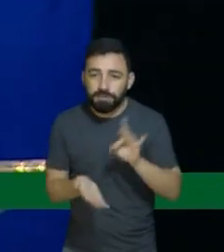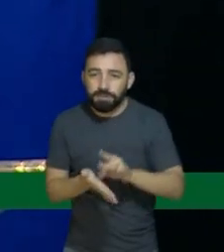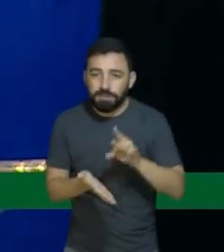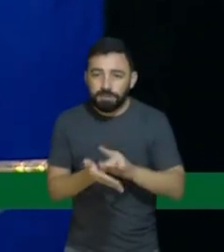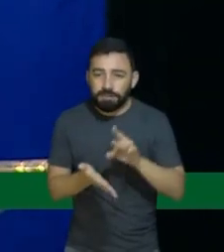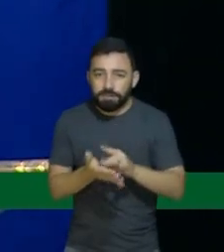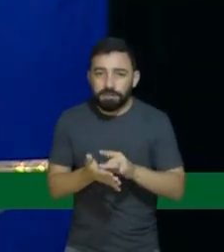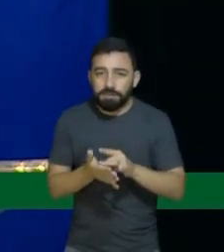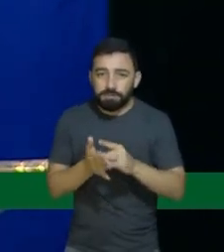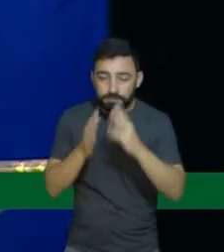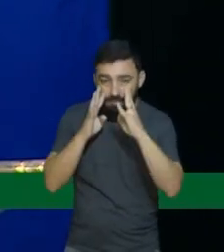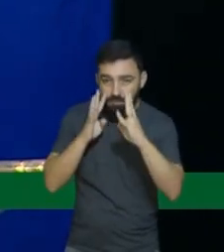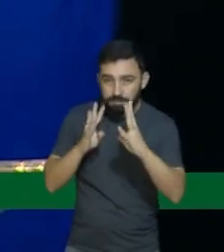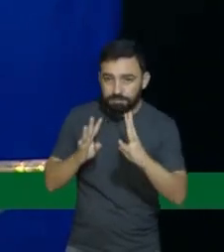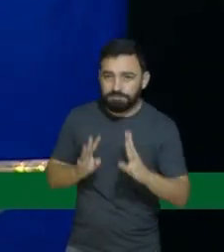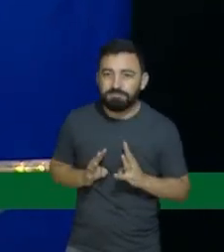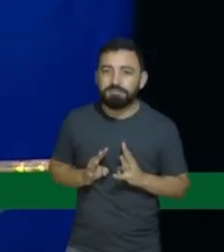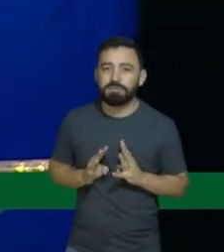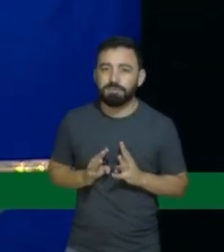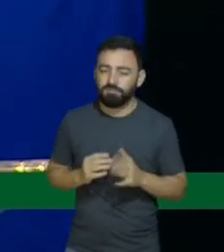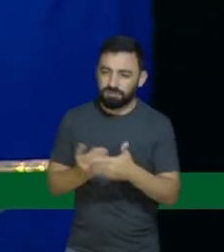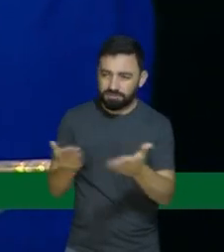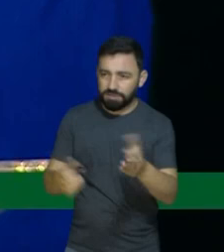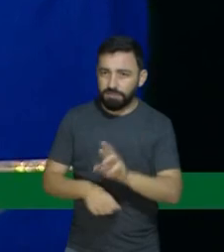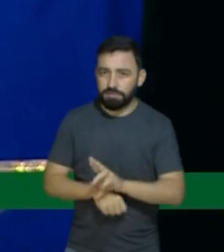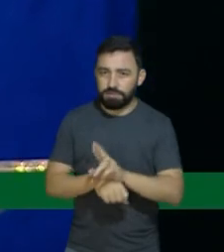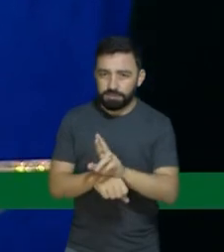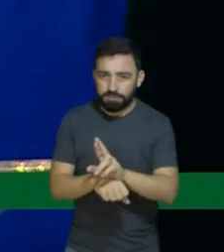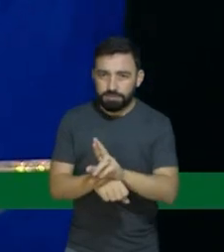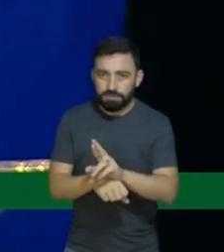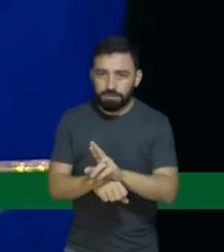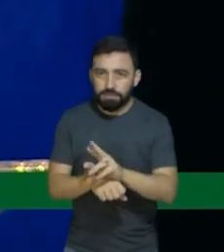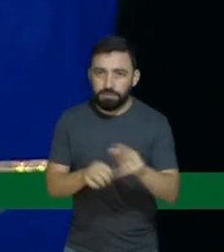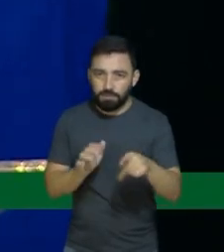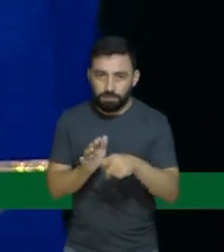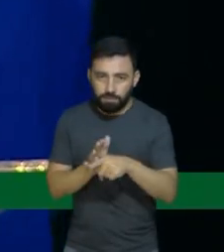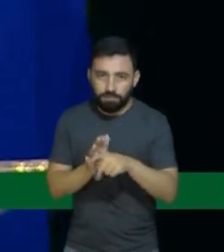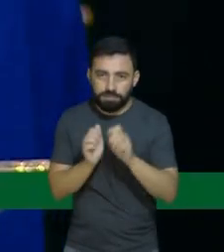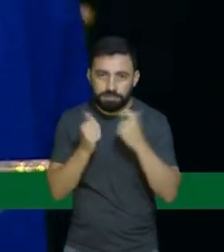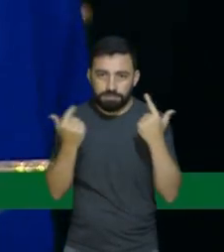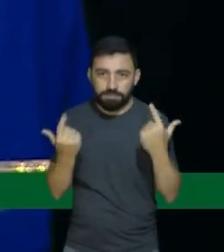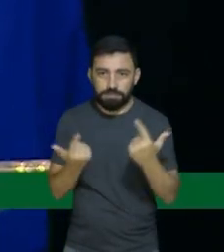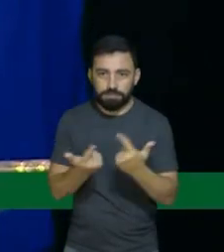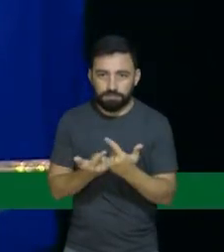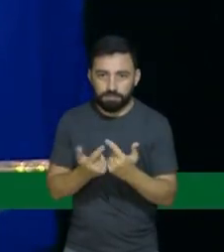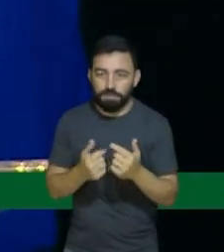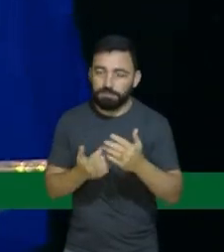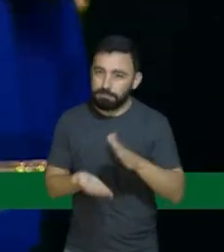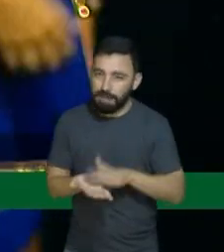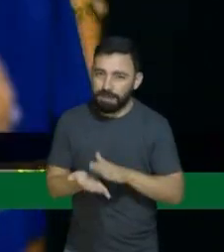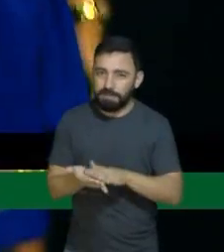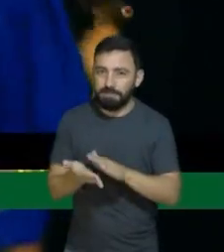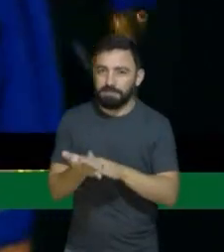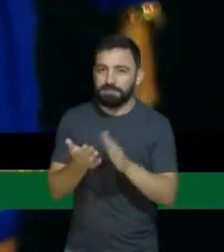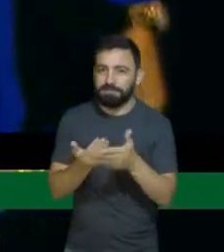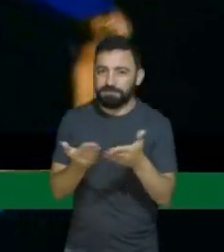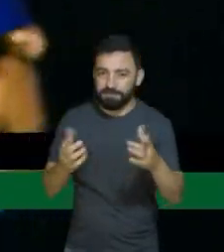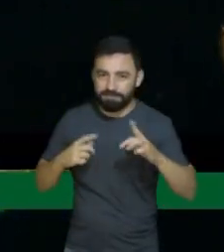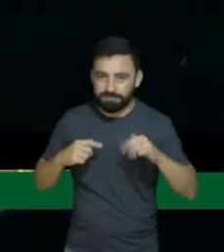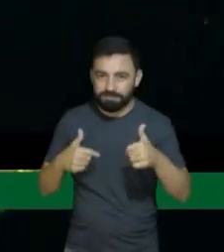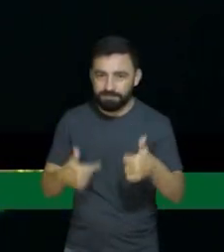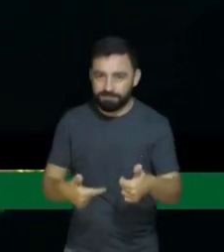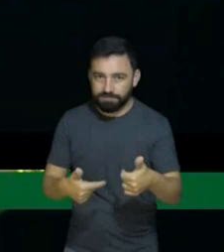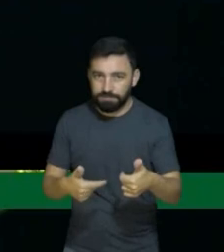ser ouvidos por vocês que nos representam na nossa Legislativa parabéns pela iniciativa